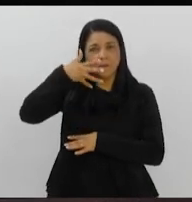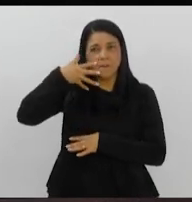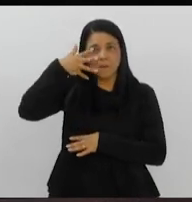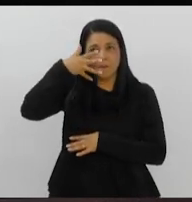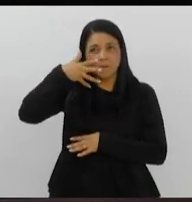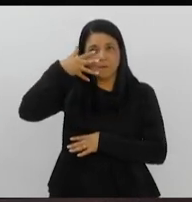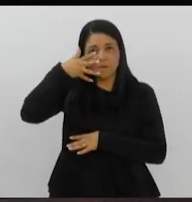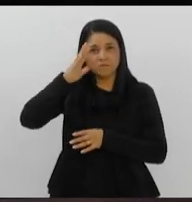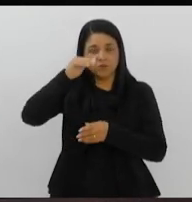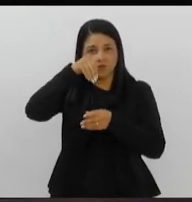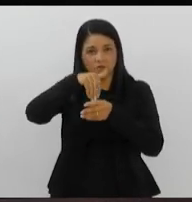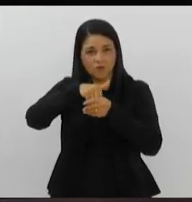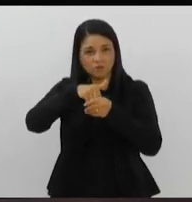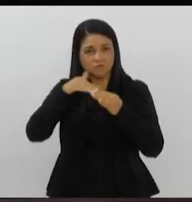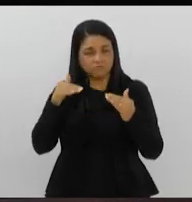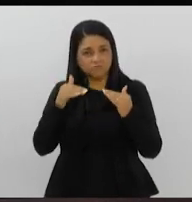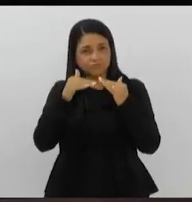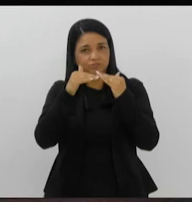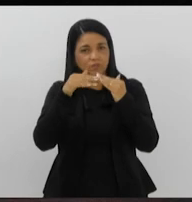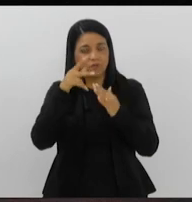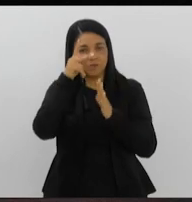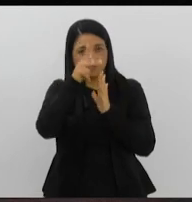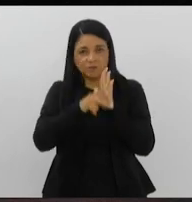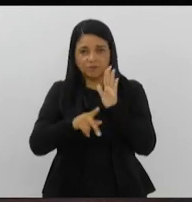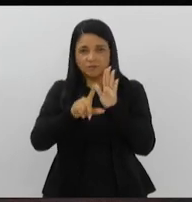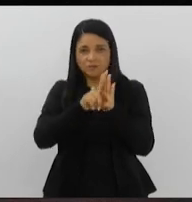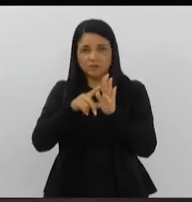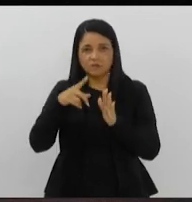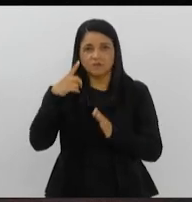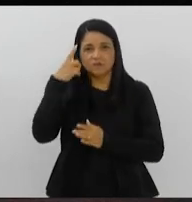voto favorável ao projeto do deputado Carlos Mink,